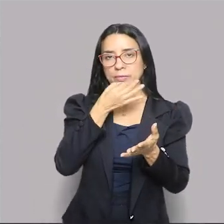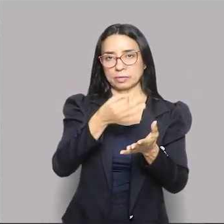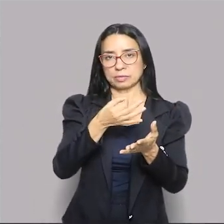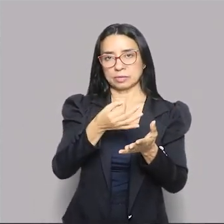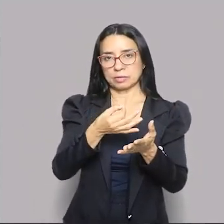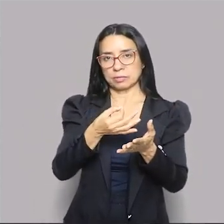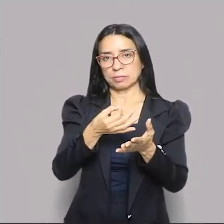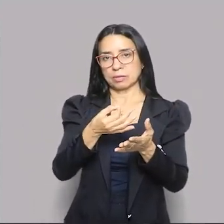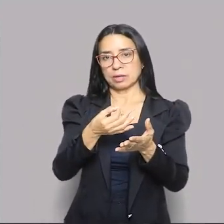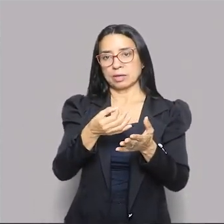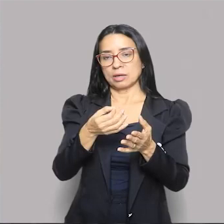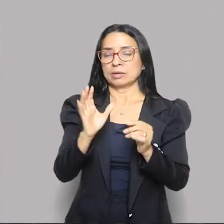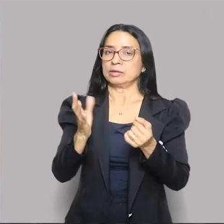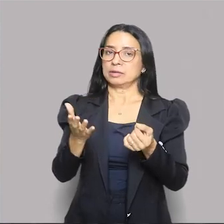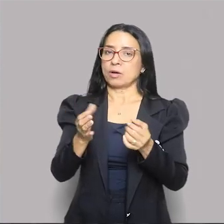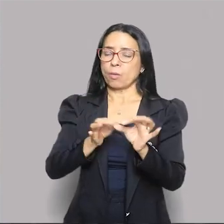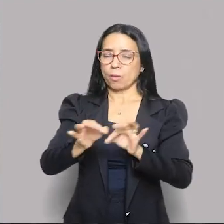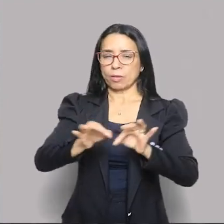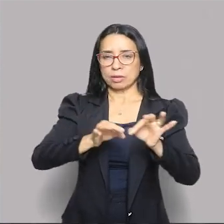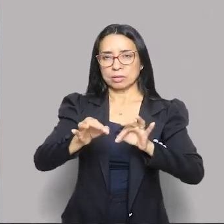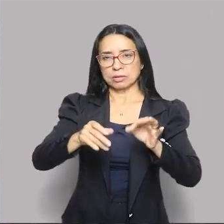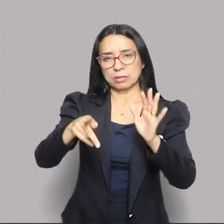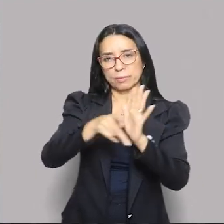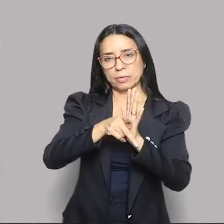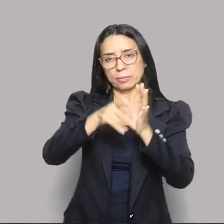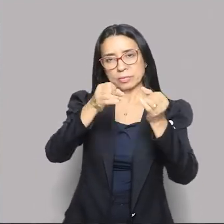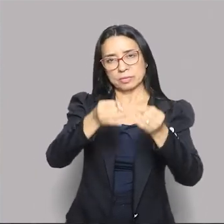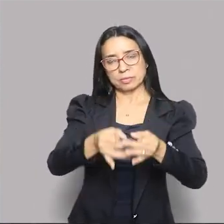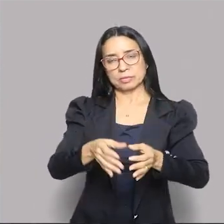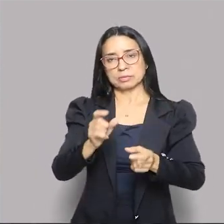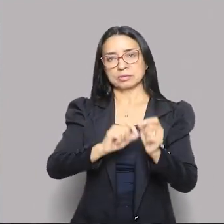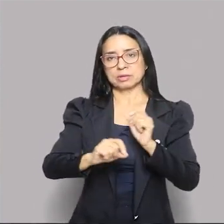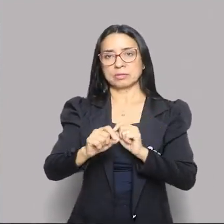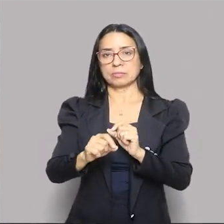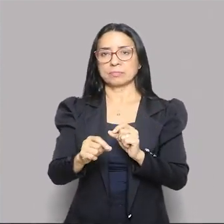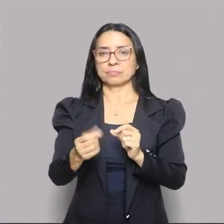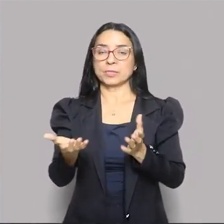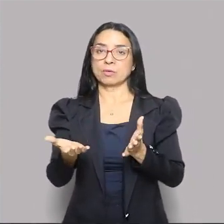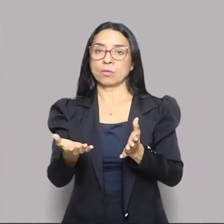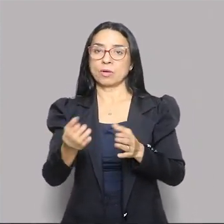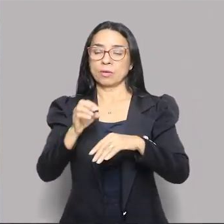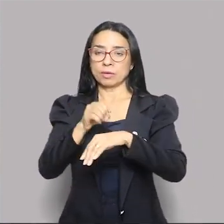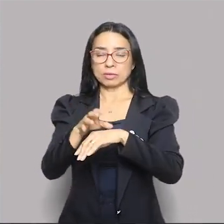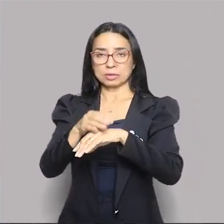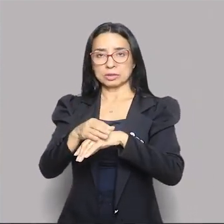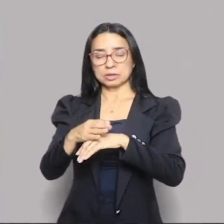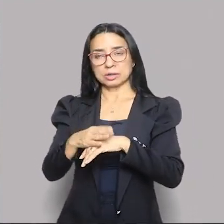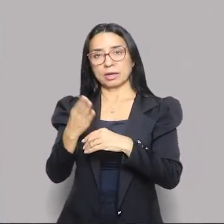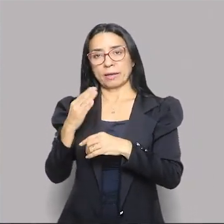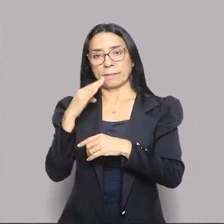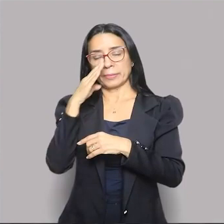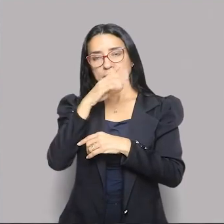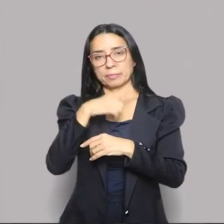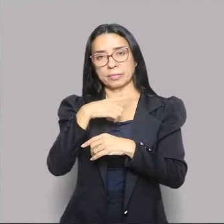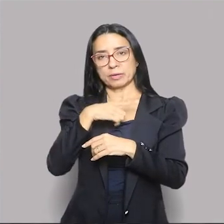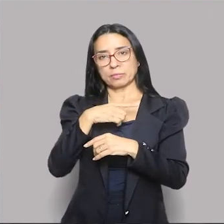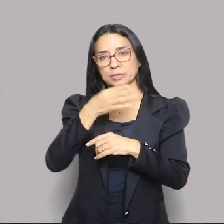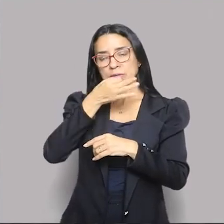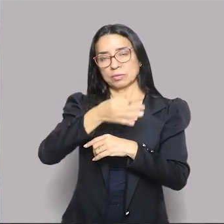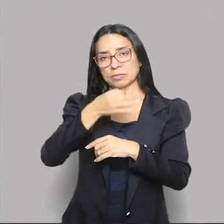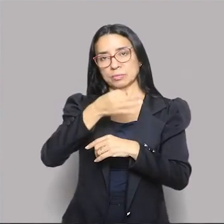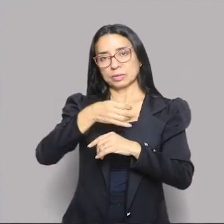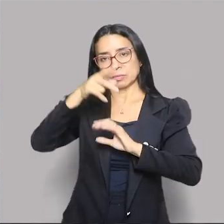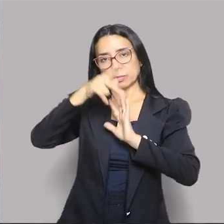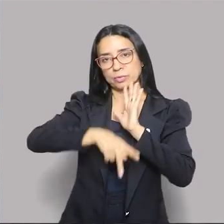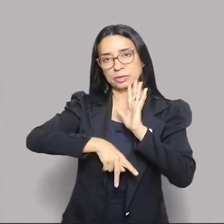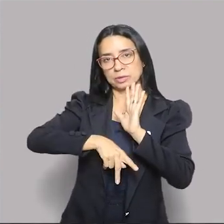justificativa, em como você vai treinar. Lízia, como é que eu posso, qual seria a dica principal para eu ter argumentos mais potentes? Eu diria